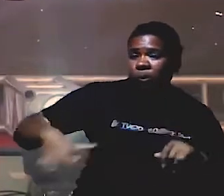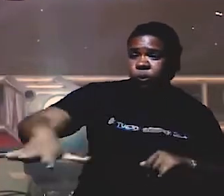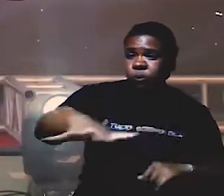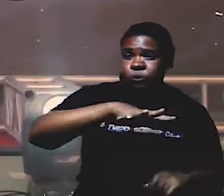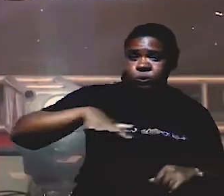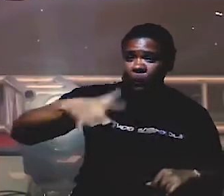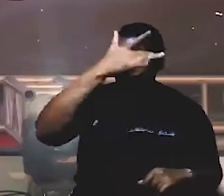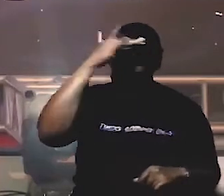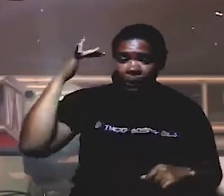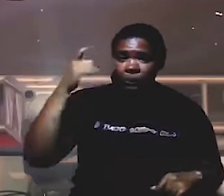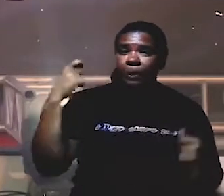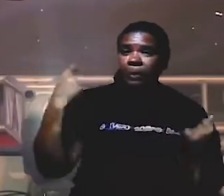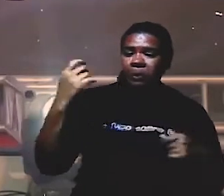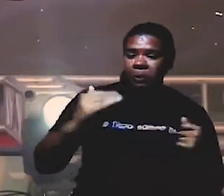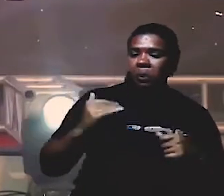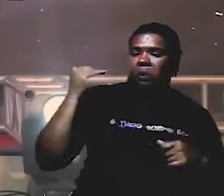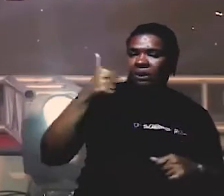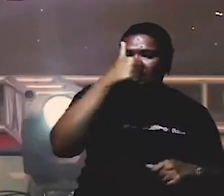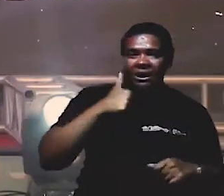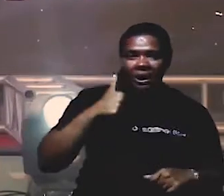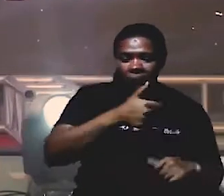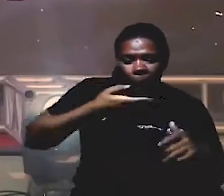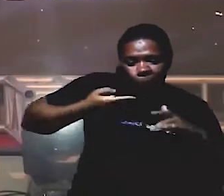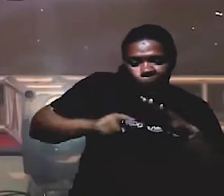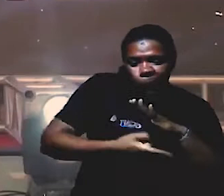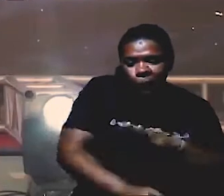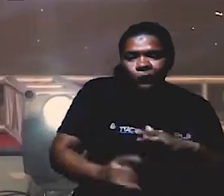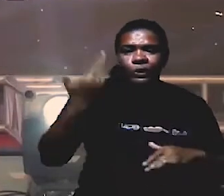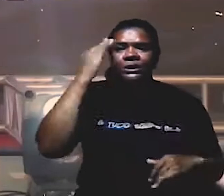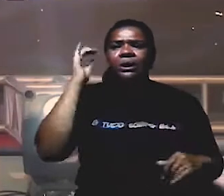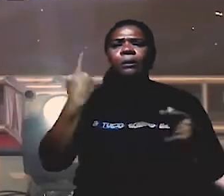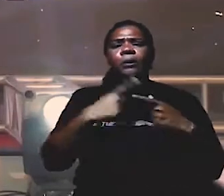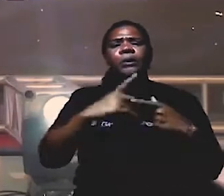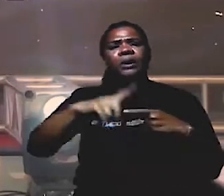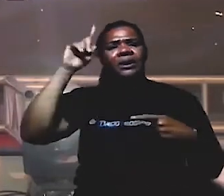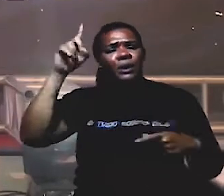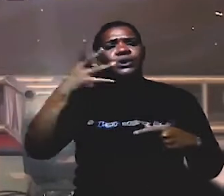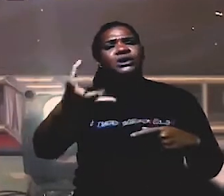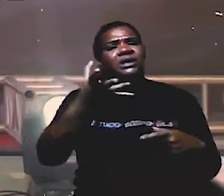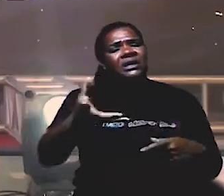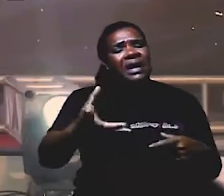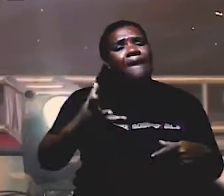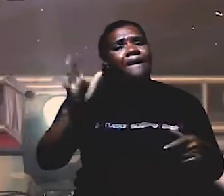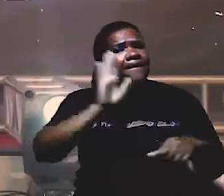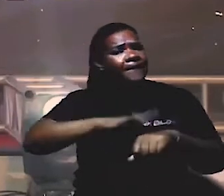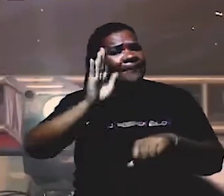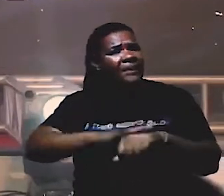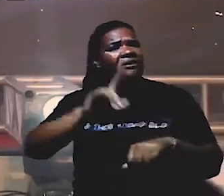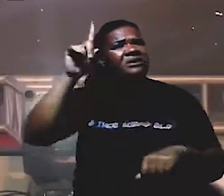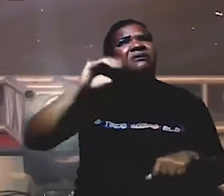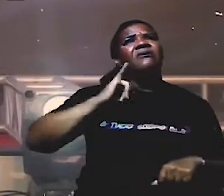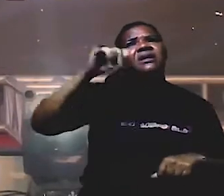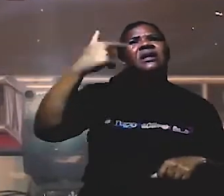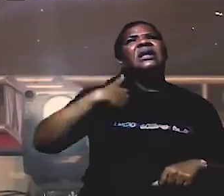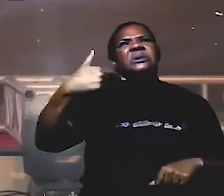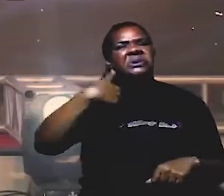de pessoas, é outro nível de entrega. E talvez você comece a entender porque Deus tem exigido tanto. E você diz, Deus, por